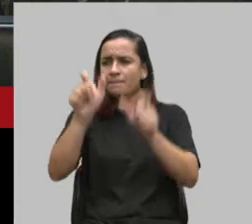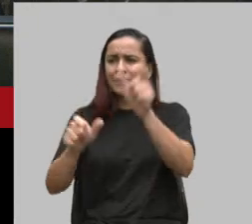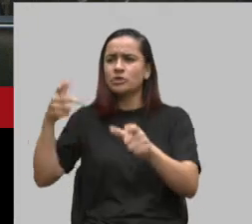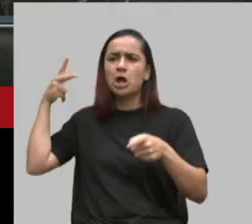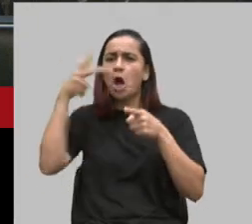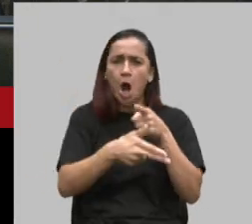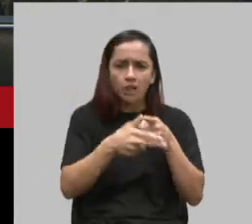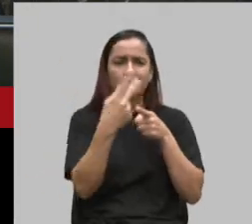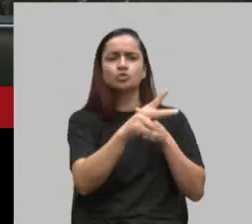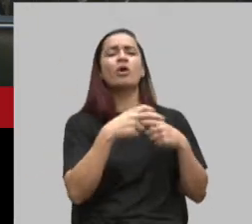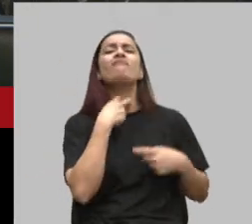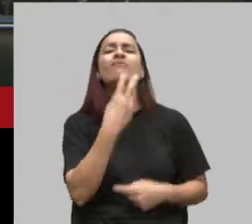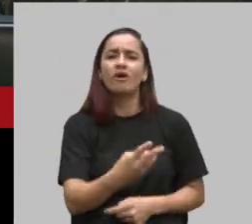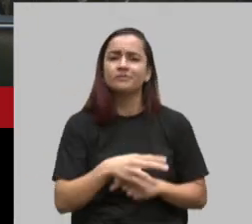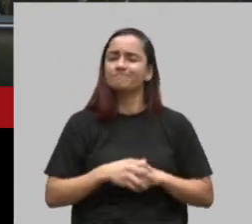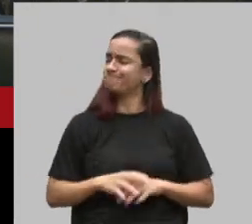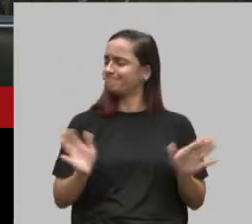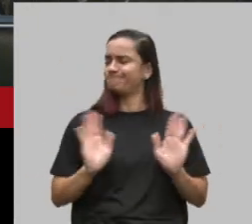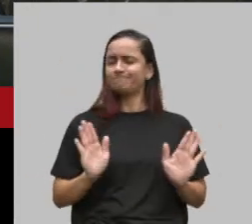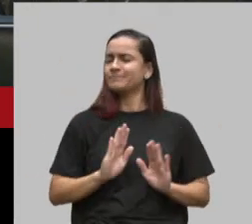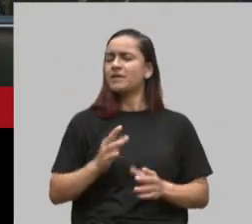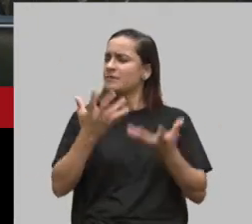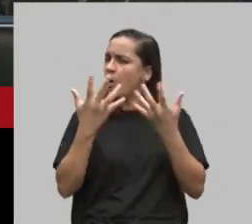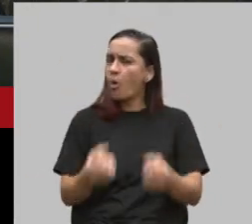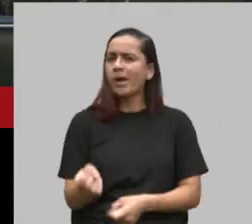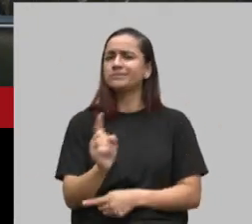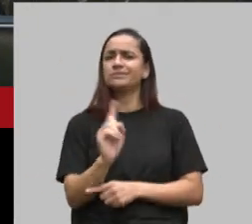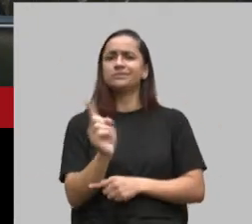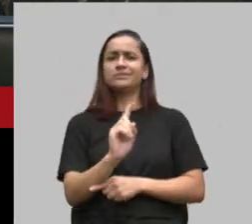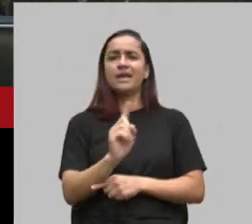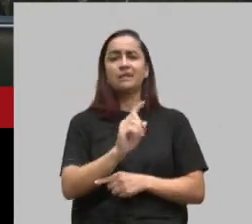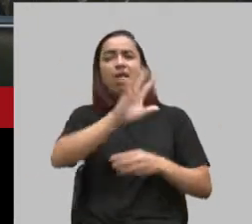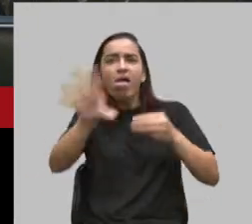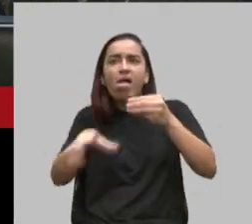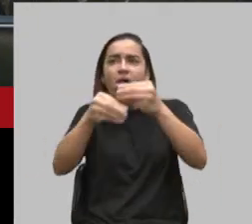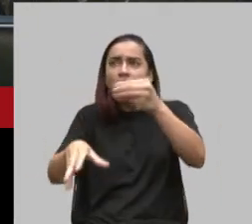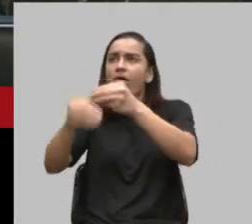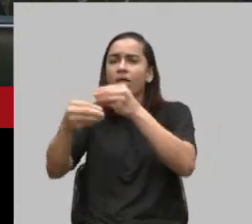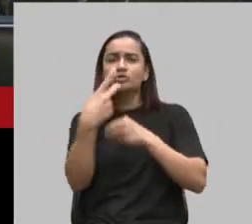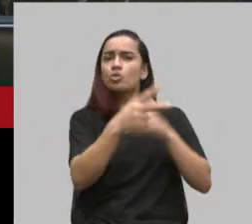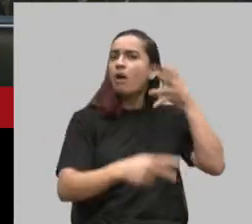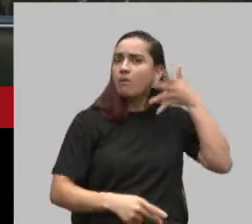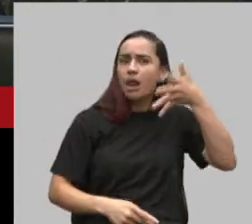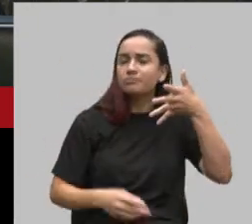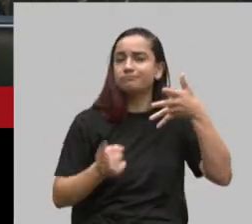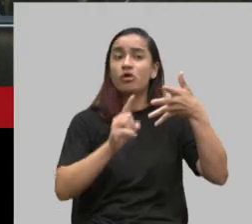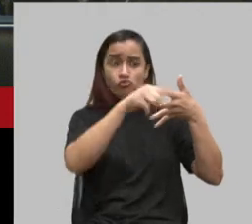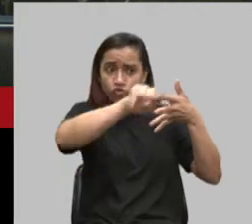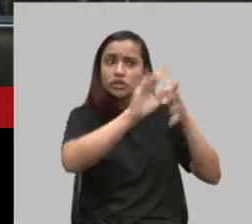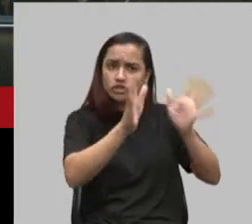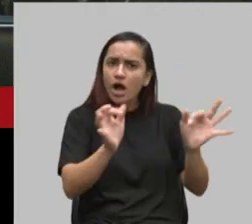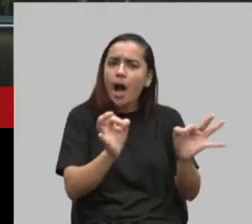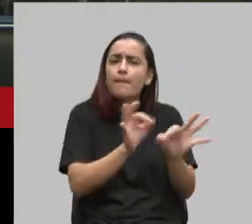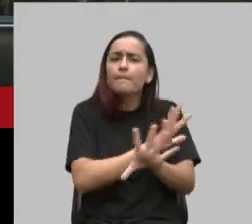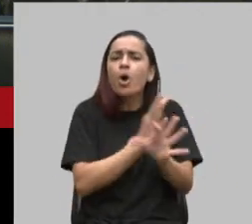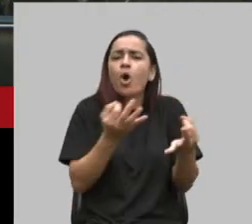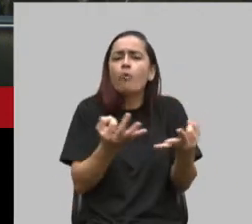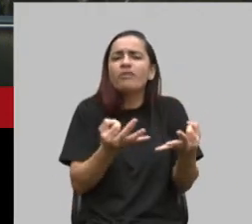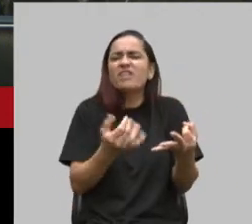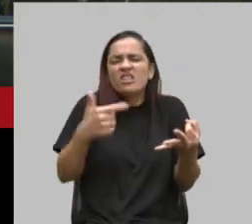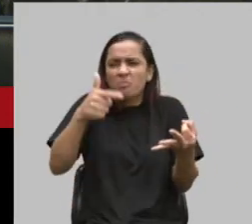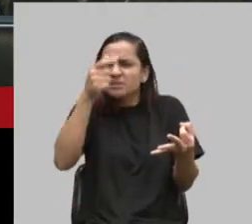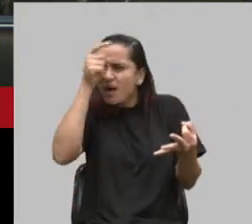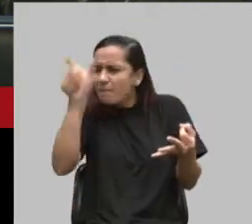interrompidas não aceitem que ninguém complemente a fala de vocês porque vocês são completas Vocês não precisam que ninguém